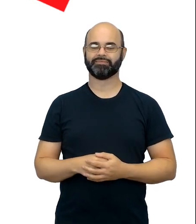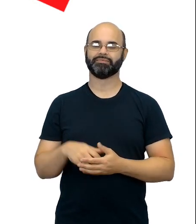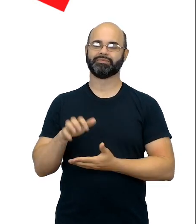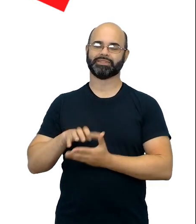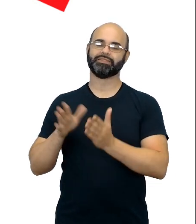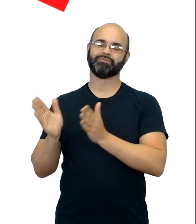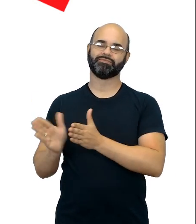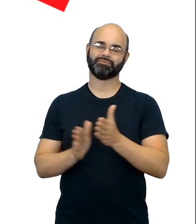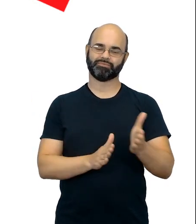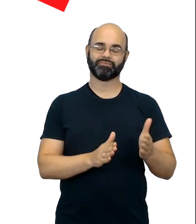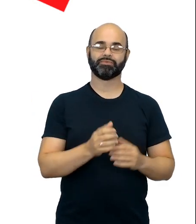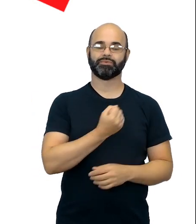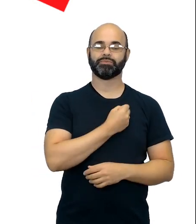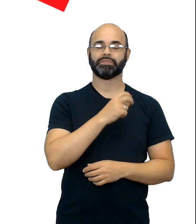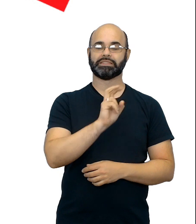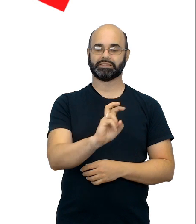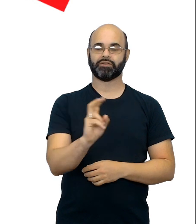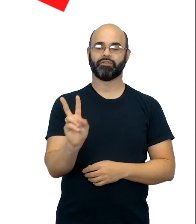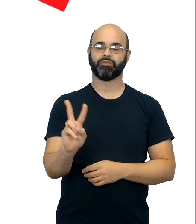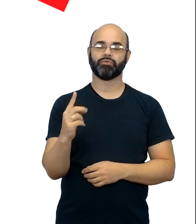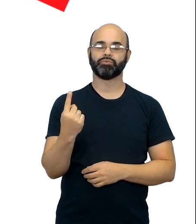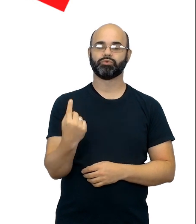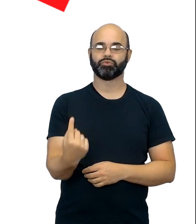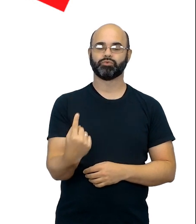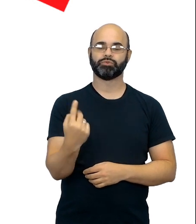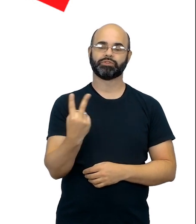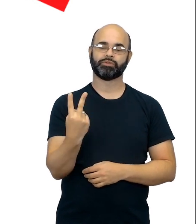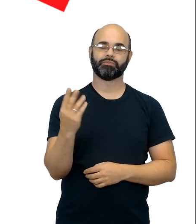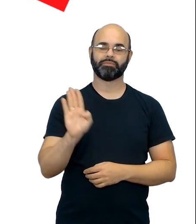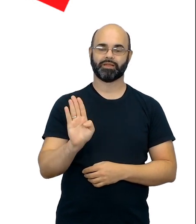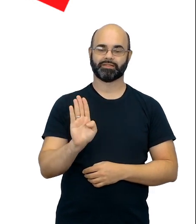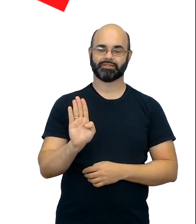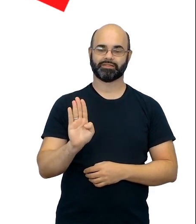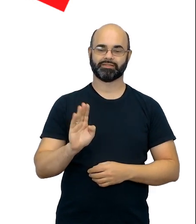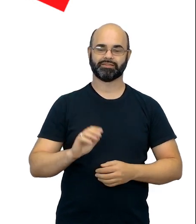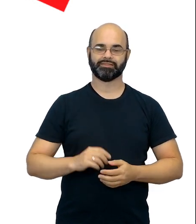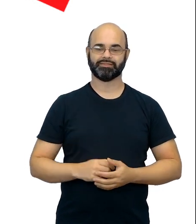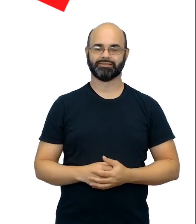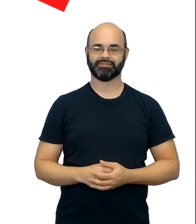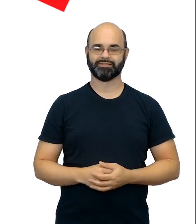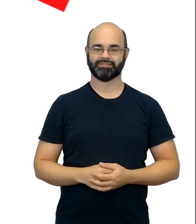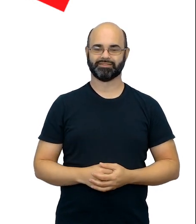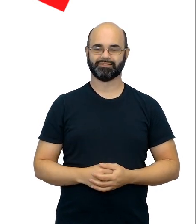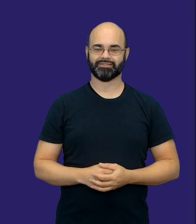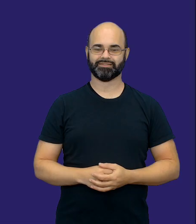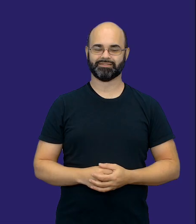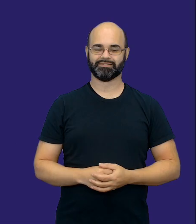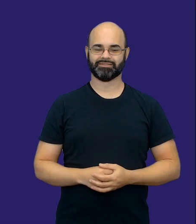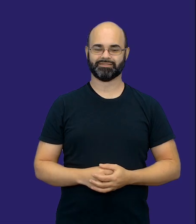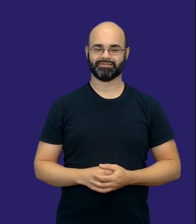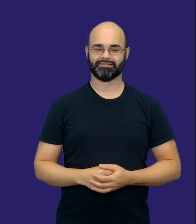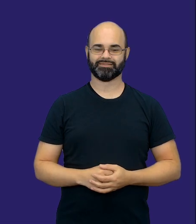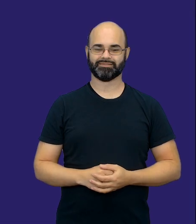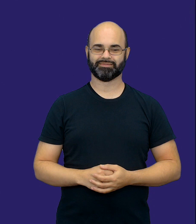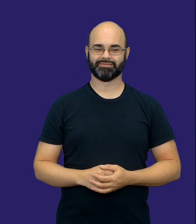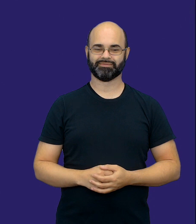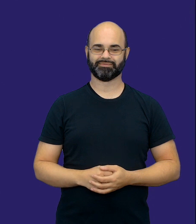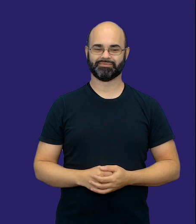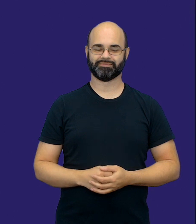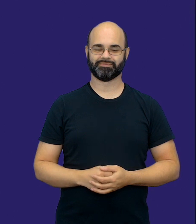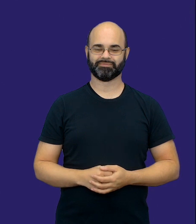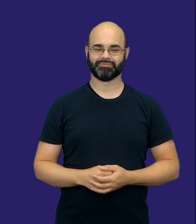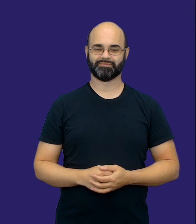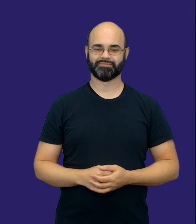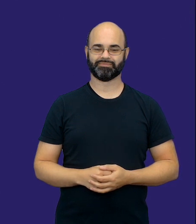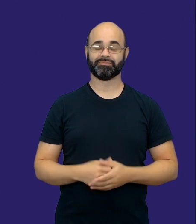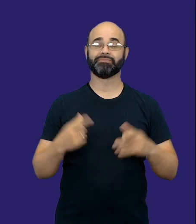na número 5, volume 1, do segundo bimestre. Vamos, então, agora passando aqui para recomendar